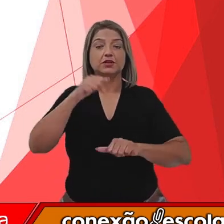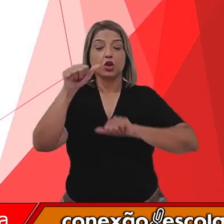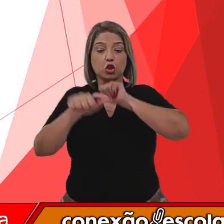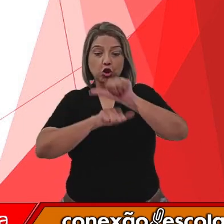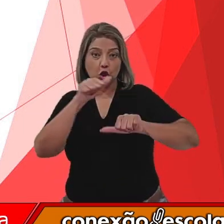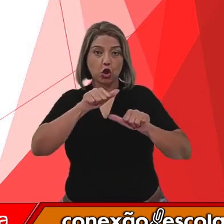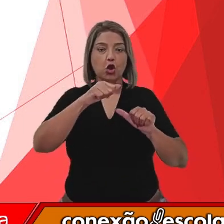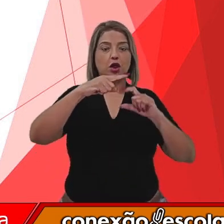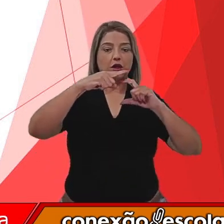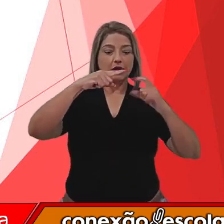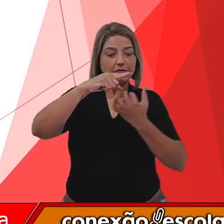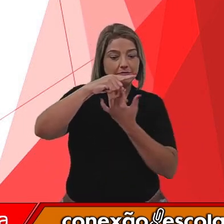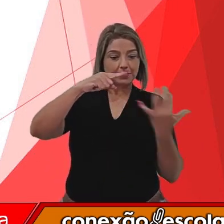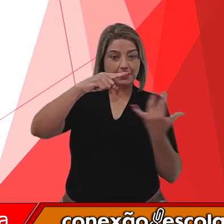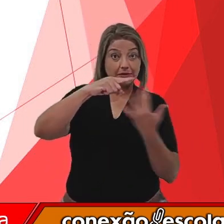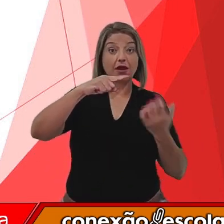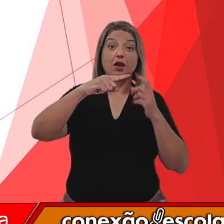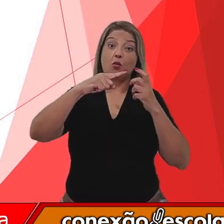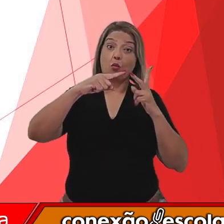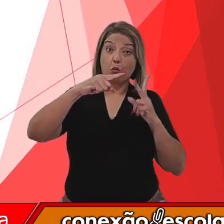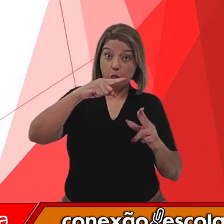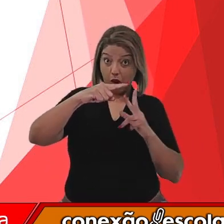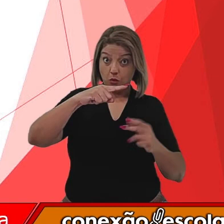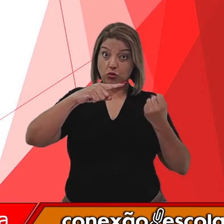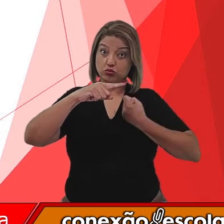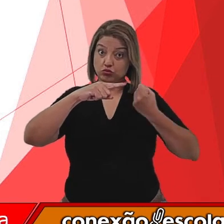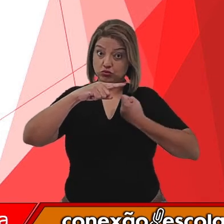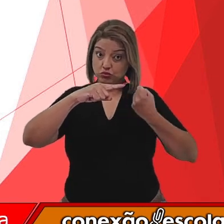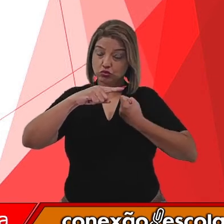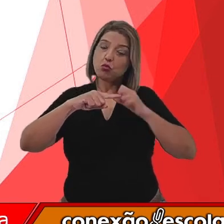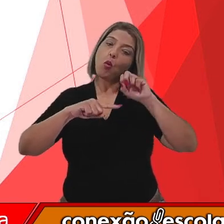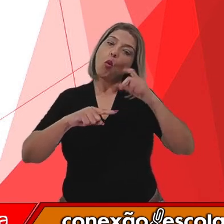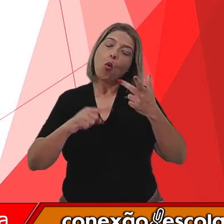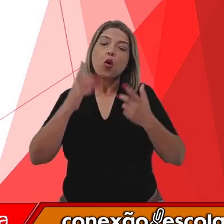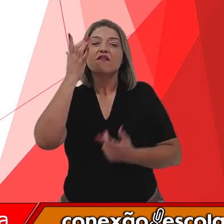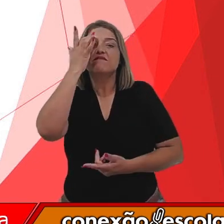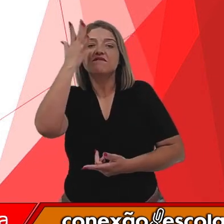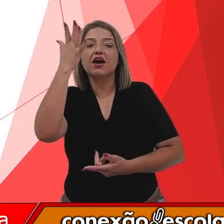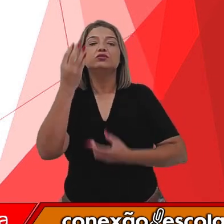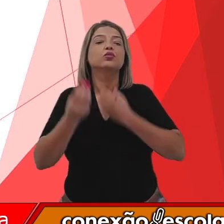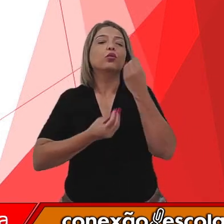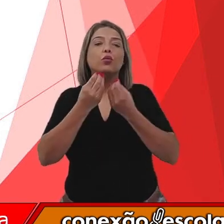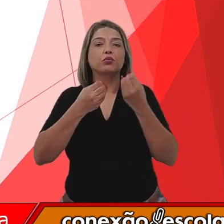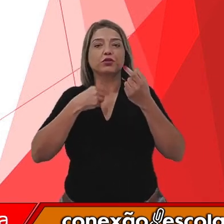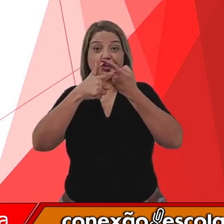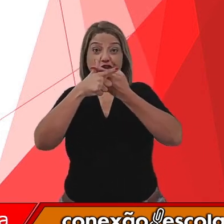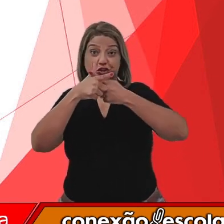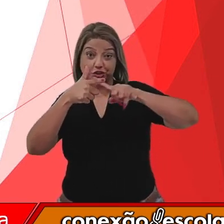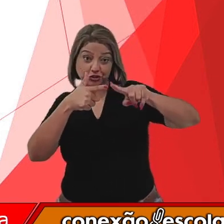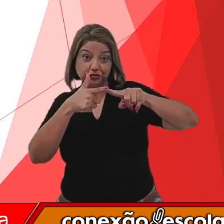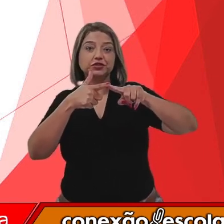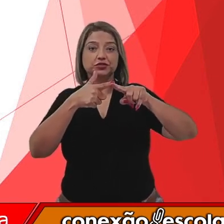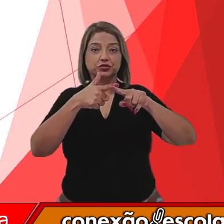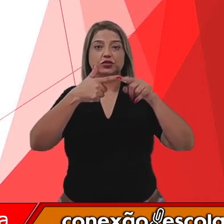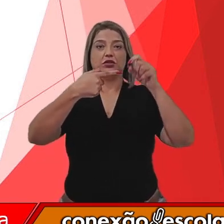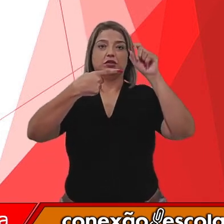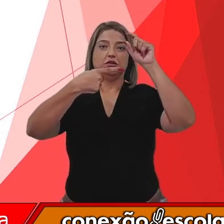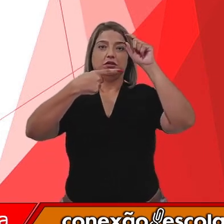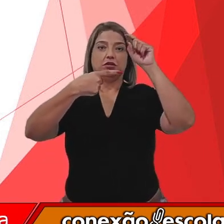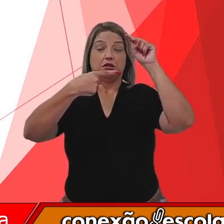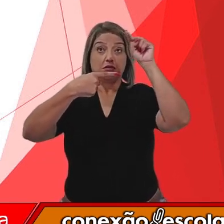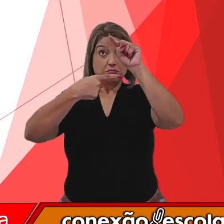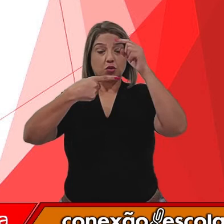fazer, ou eu posso usar um dispositivo mais prático, que é dividir o número de cima pelo número de baixo.